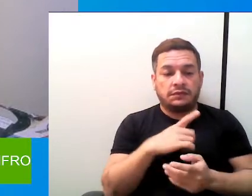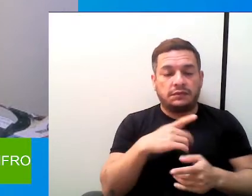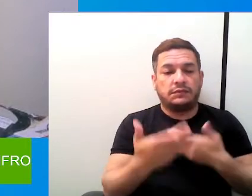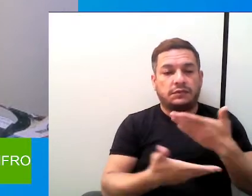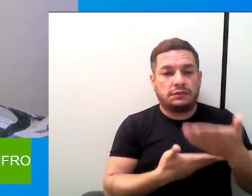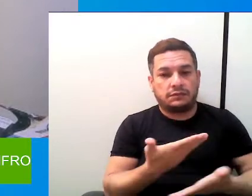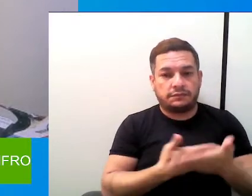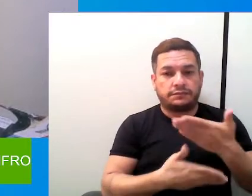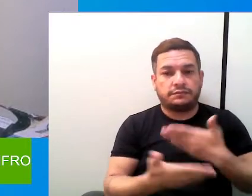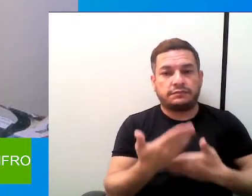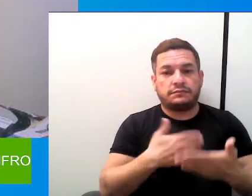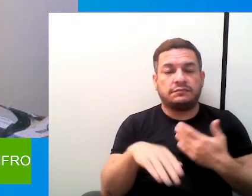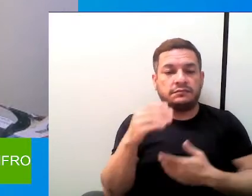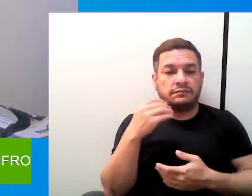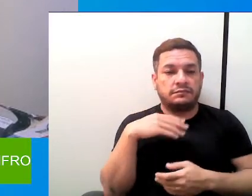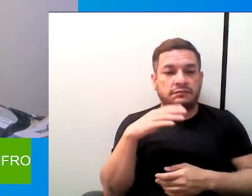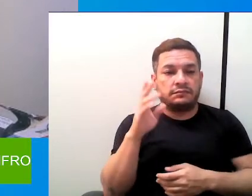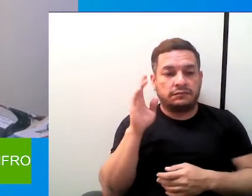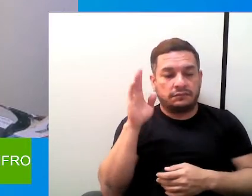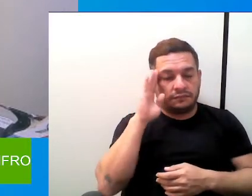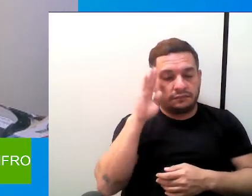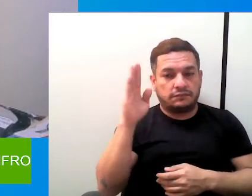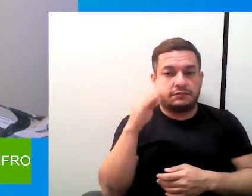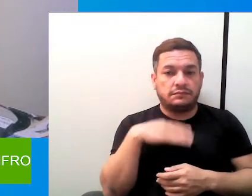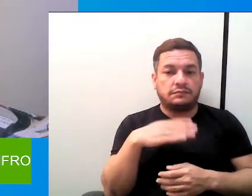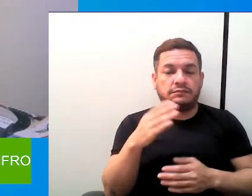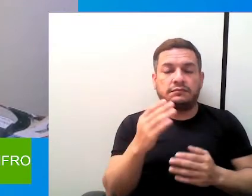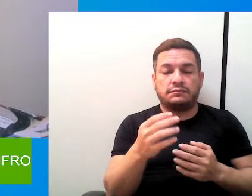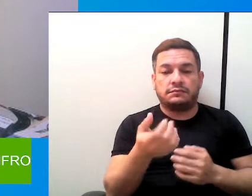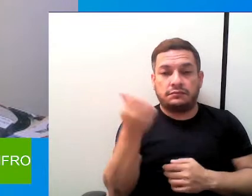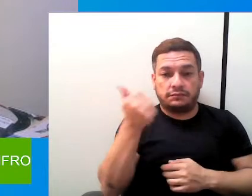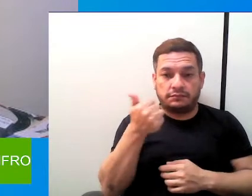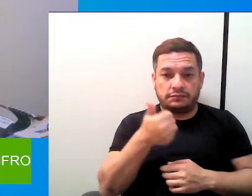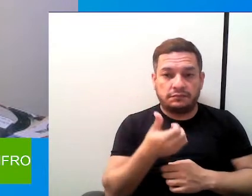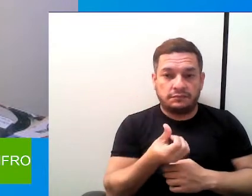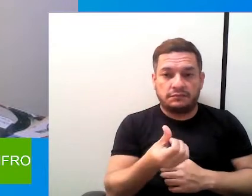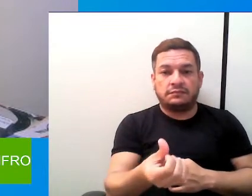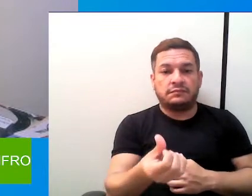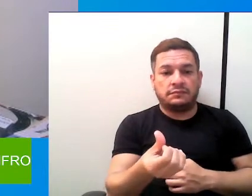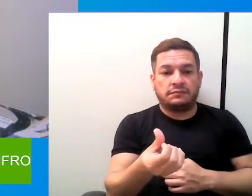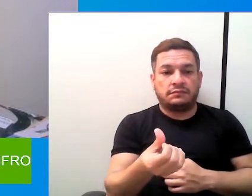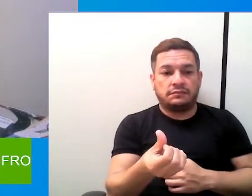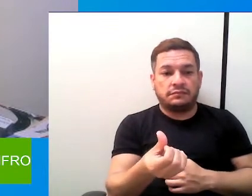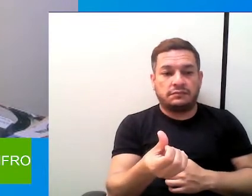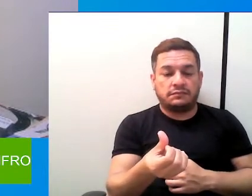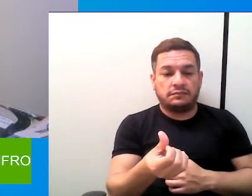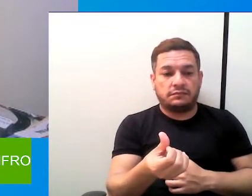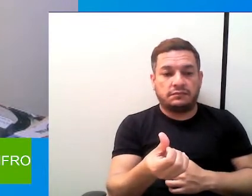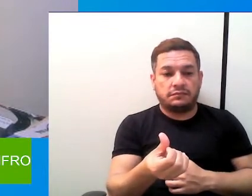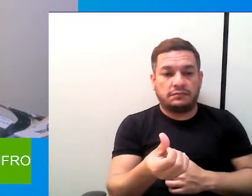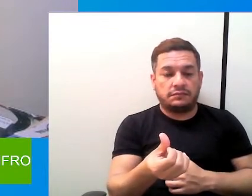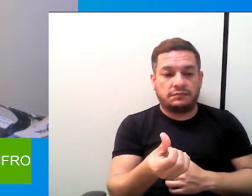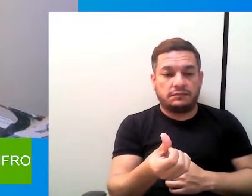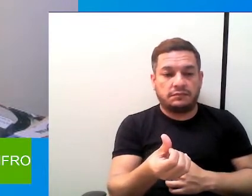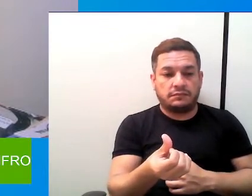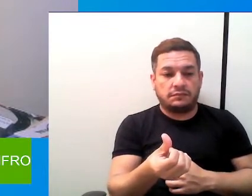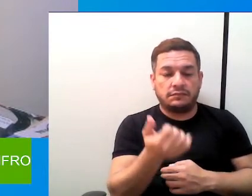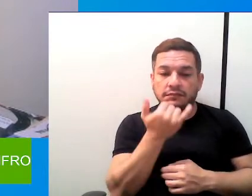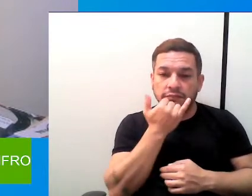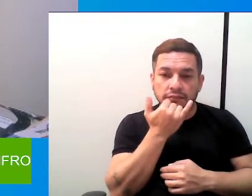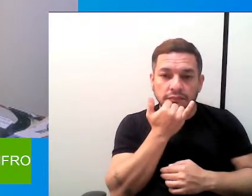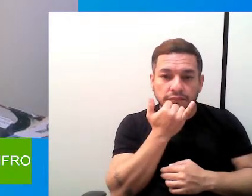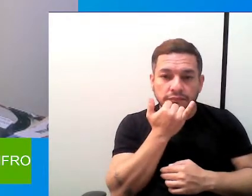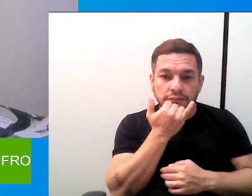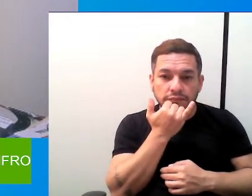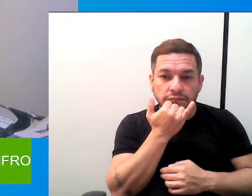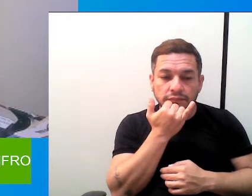envolvidos, especialmente nos primeiros semestres. E professor também... Luiz, desculpa interromper,